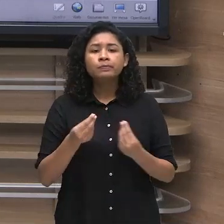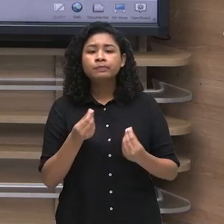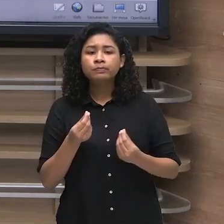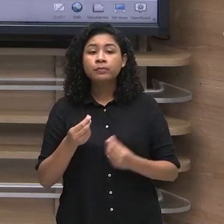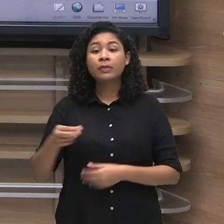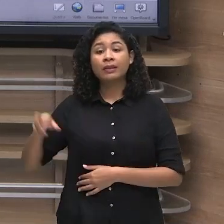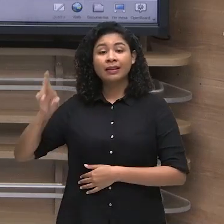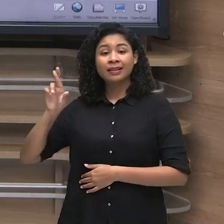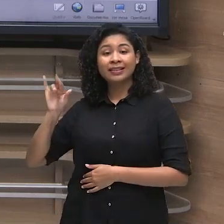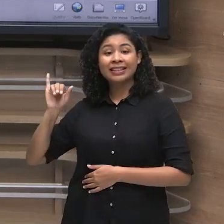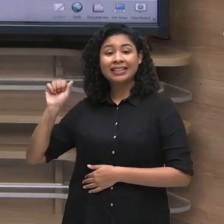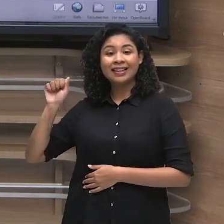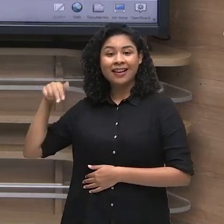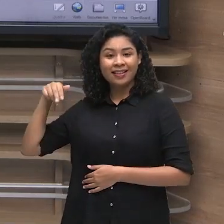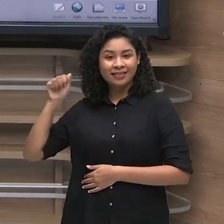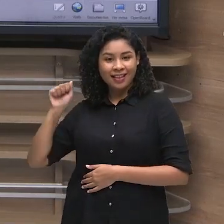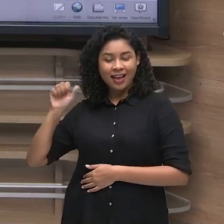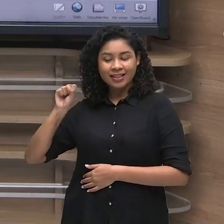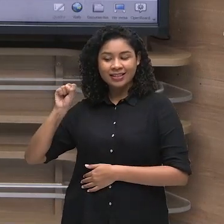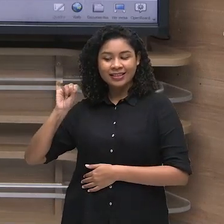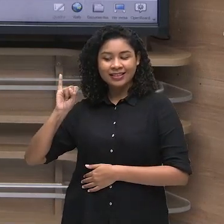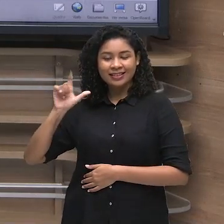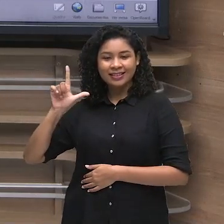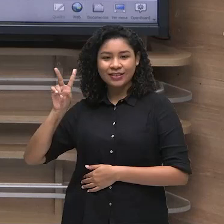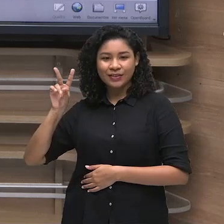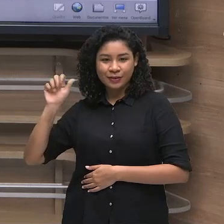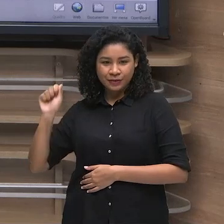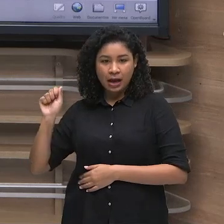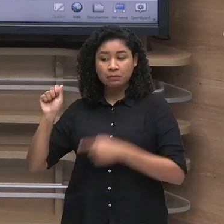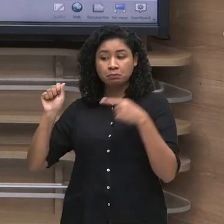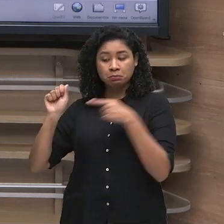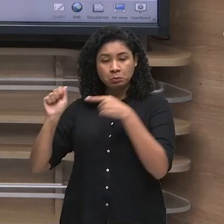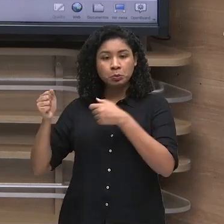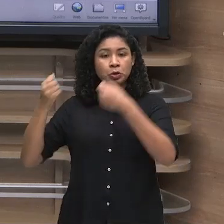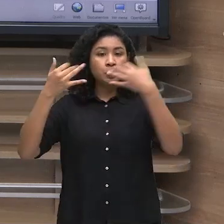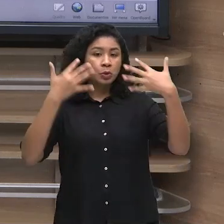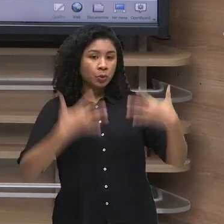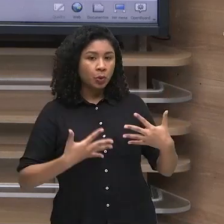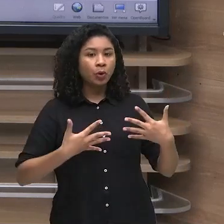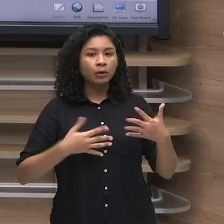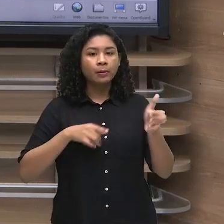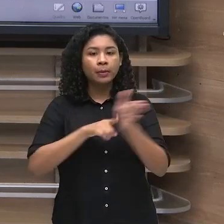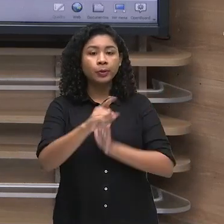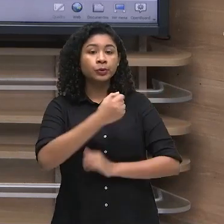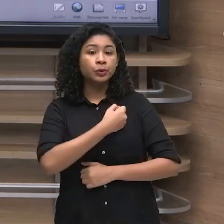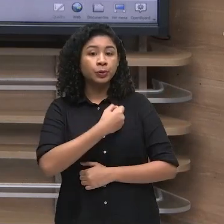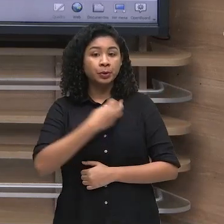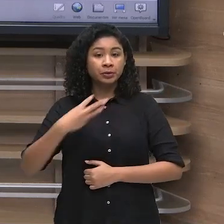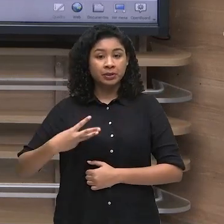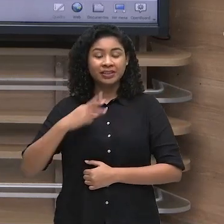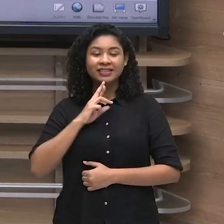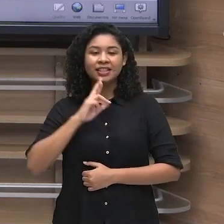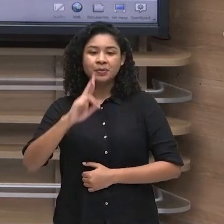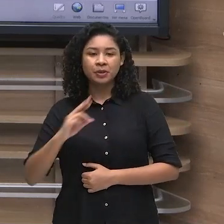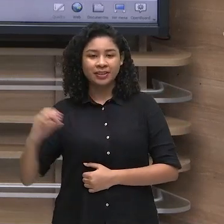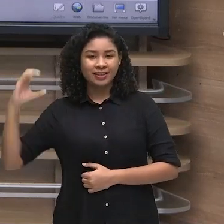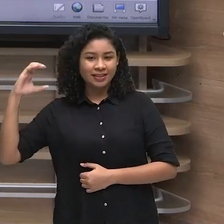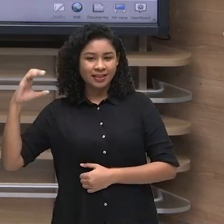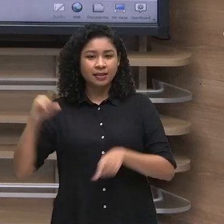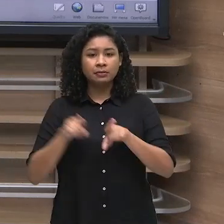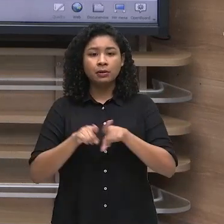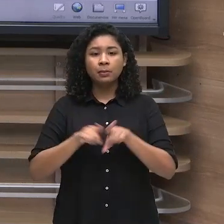a Riana Silva, disse que a questão 3 é a letra C. O Moisés Magalhães